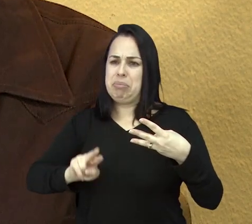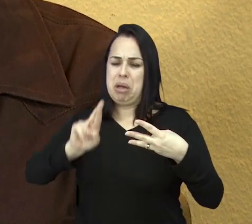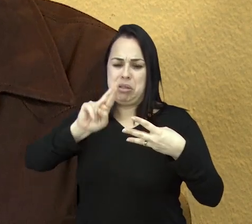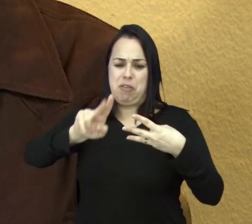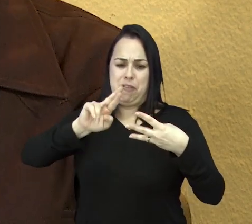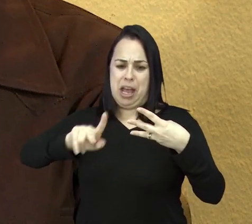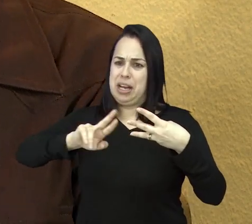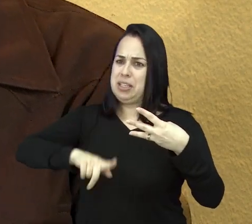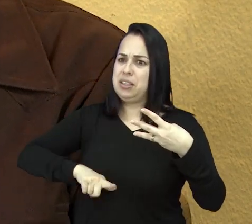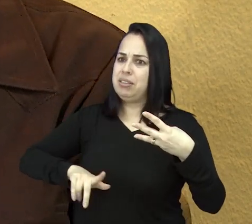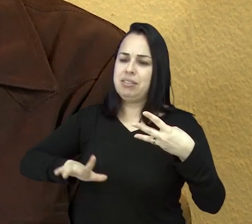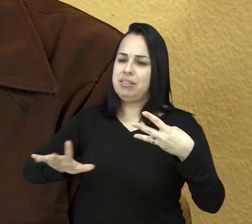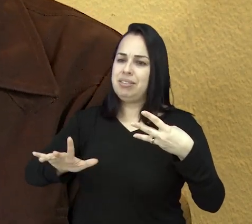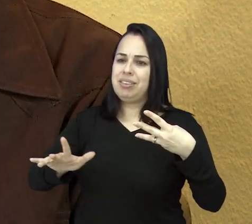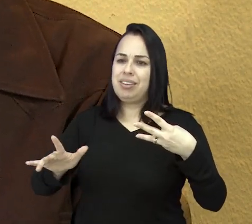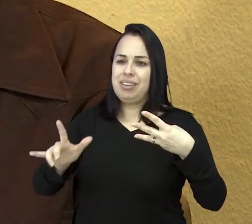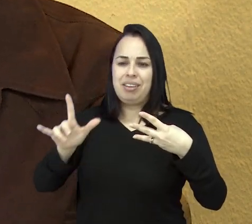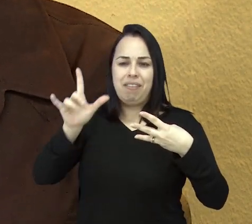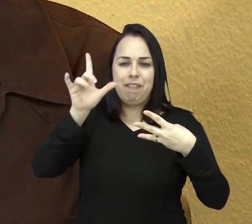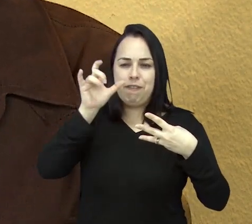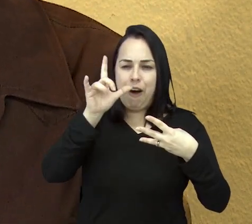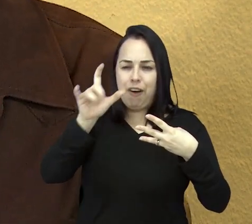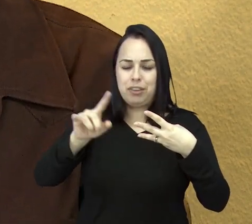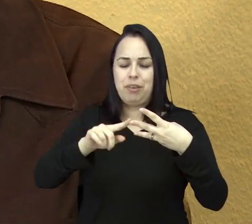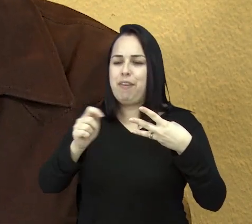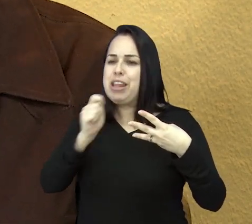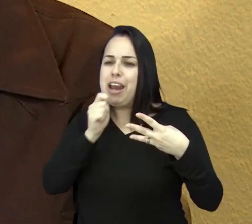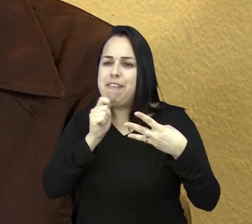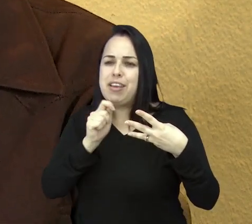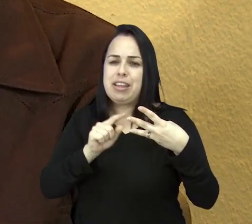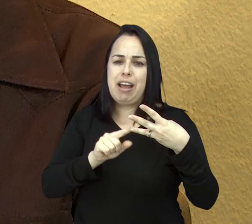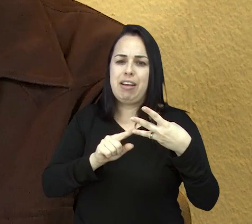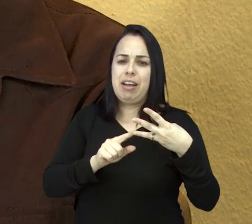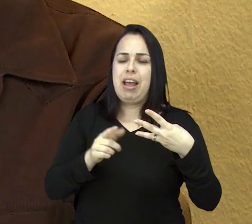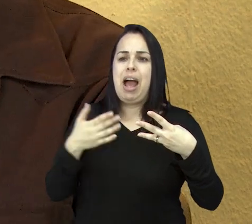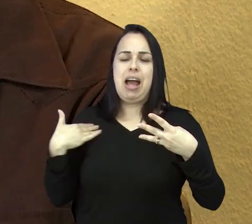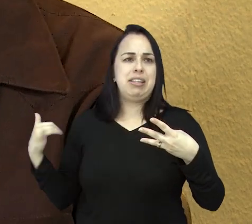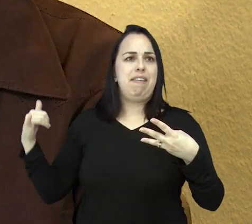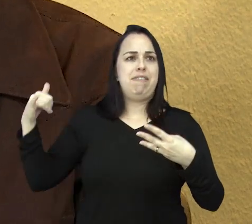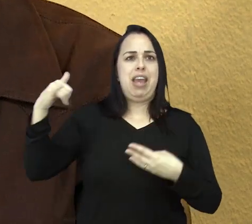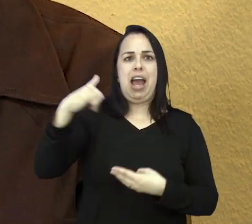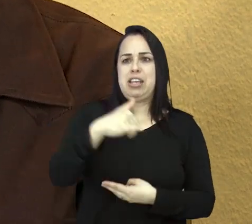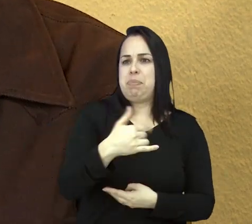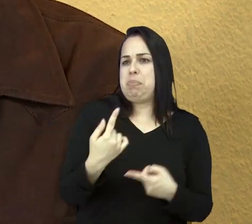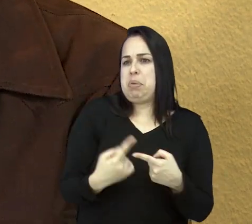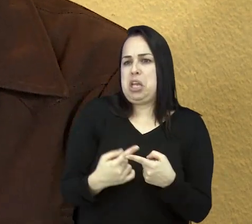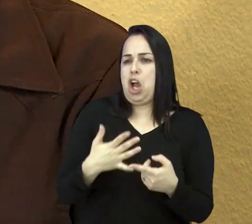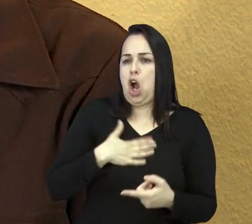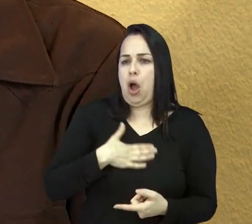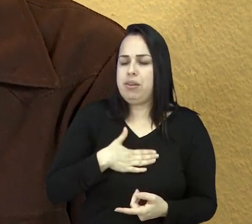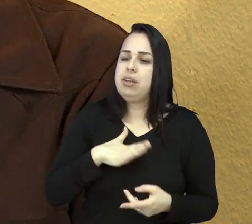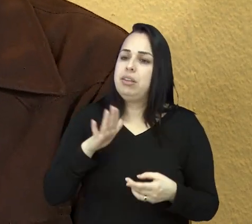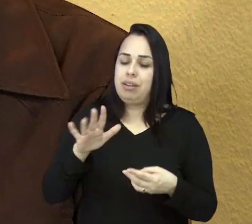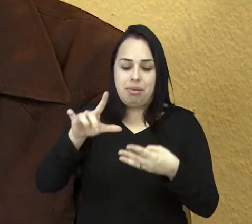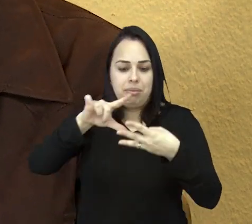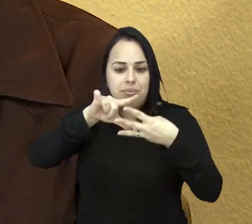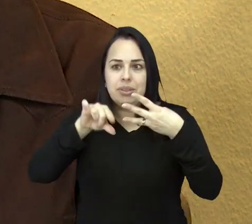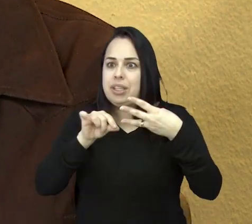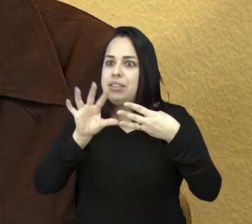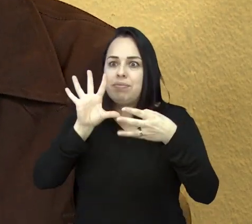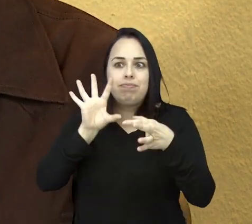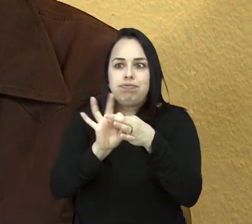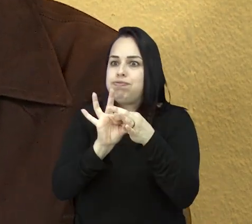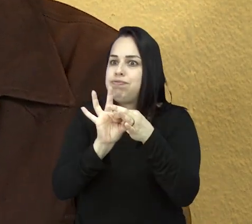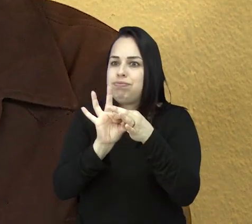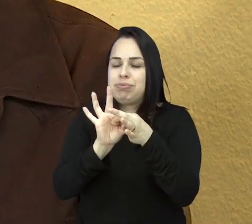mas não é mais jornalismo, agora é foto, agora é vídeo, não é mais foto. Ou então você viaja por